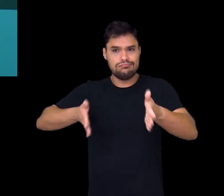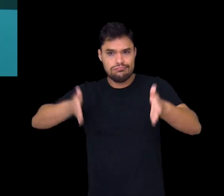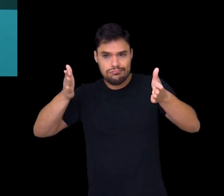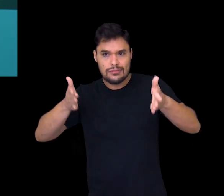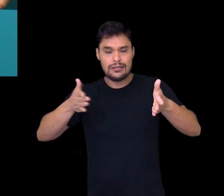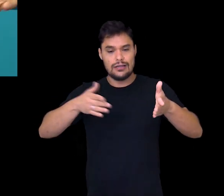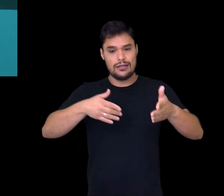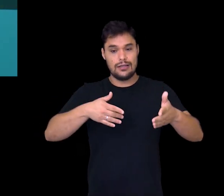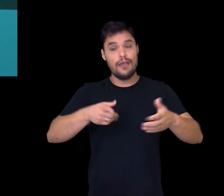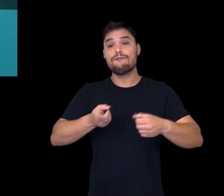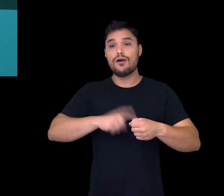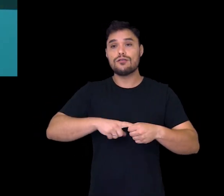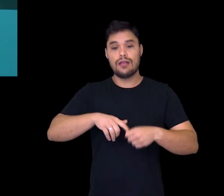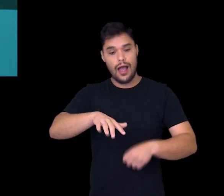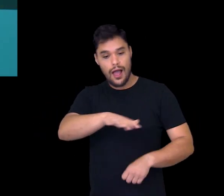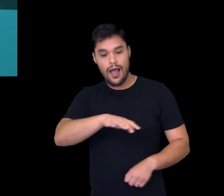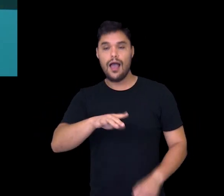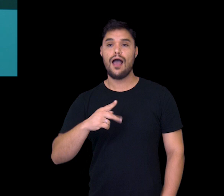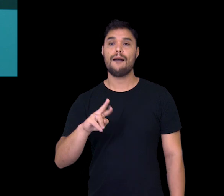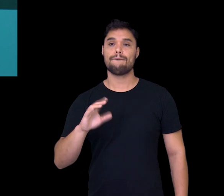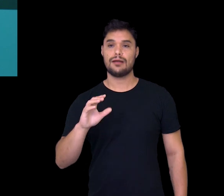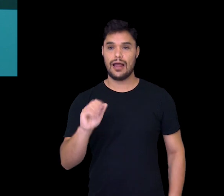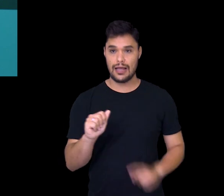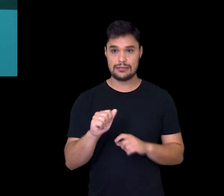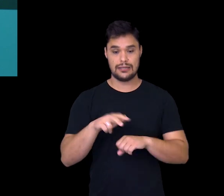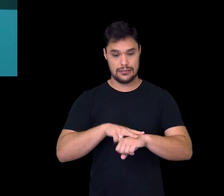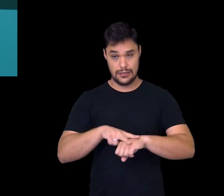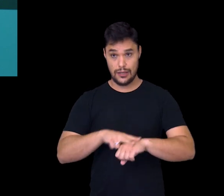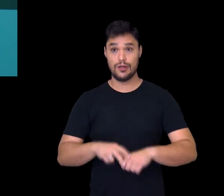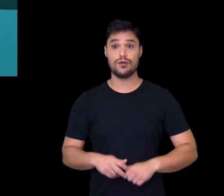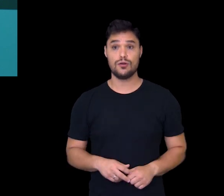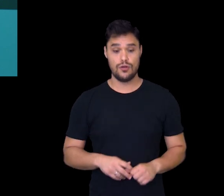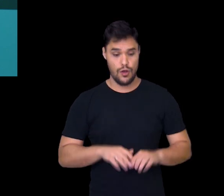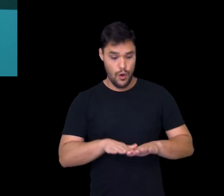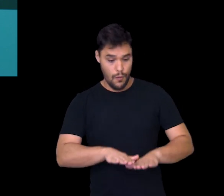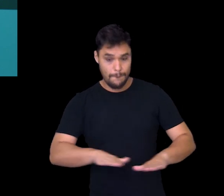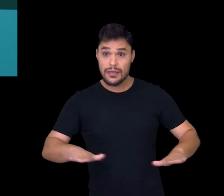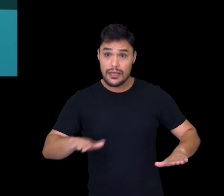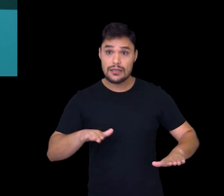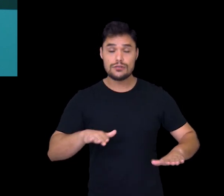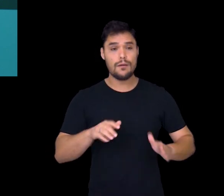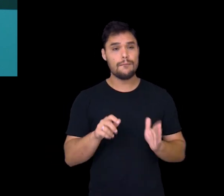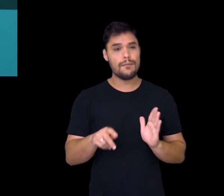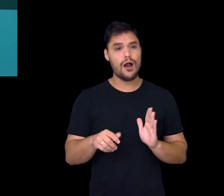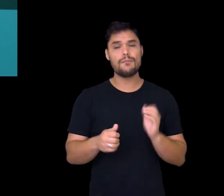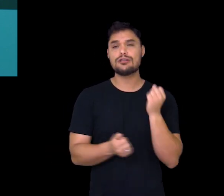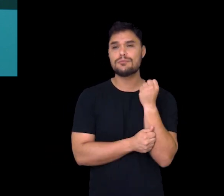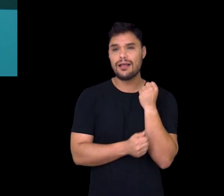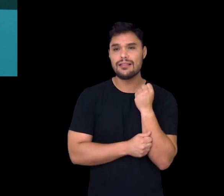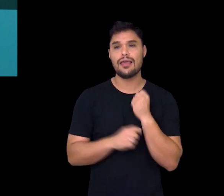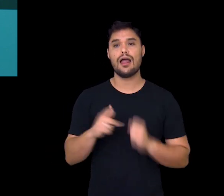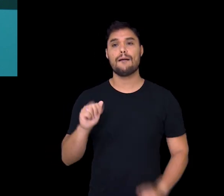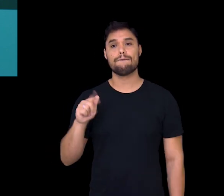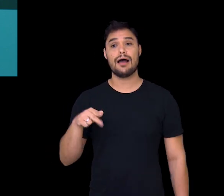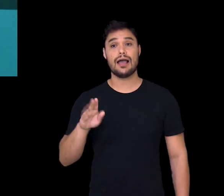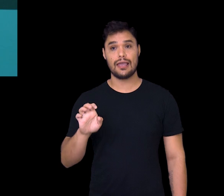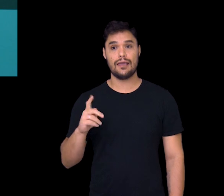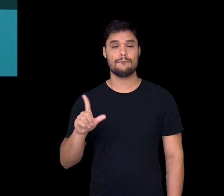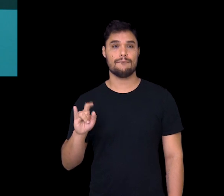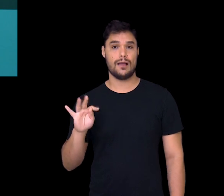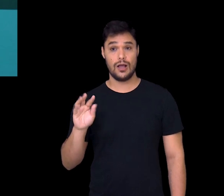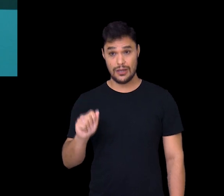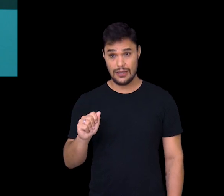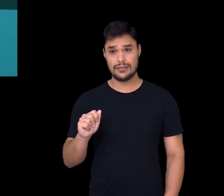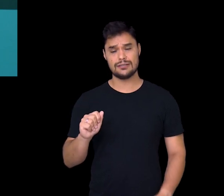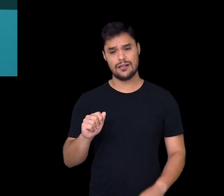restabelecer a praça do salão. O piso ali era um piso de madeira, de uns taquinhos, chama parquet paulista, uns taquinhos muito difíceis